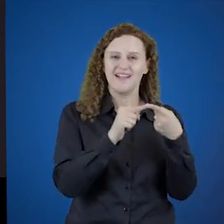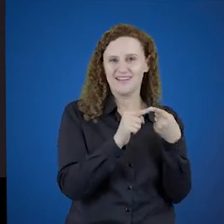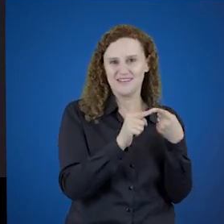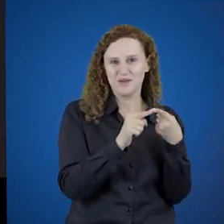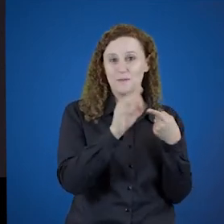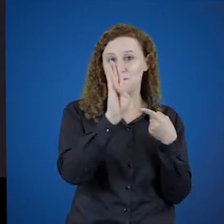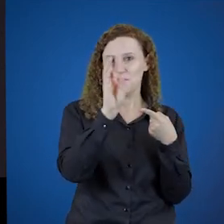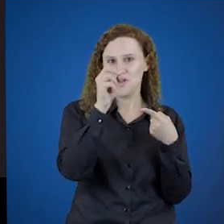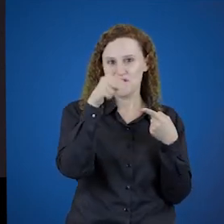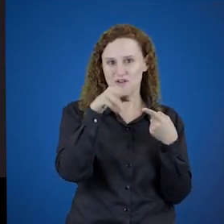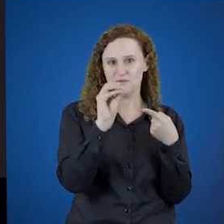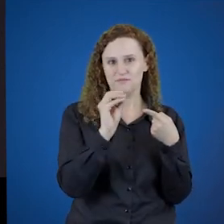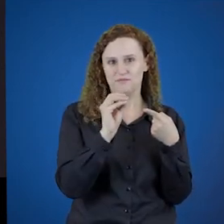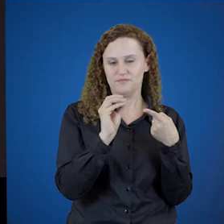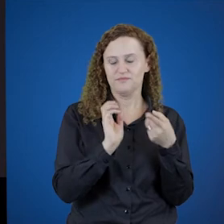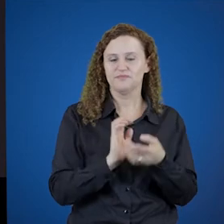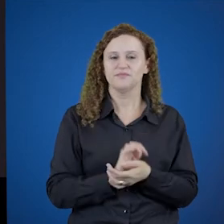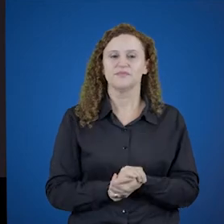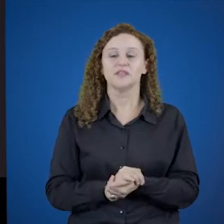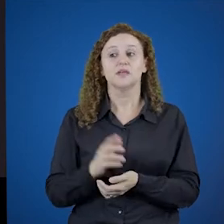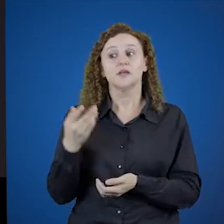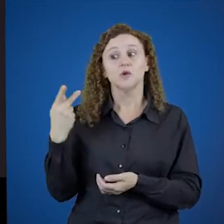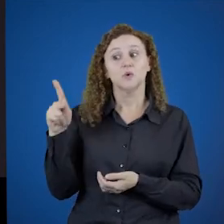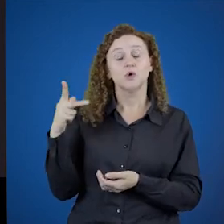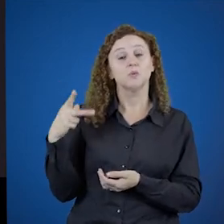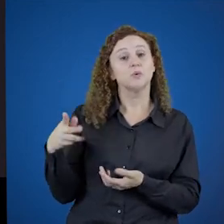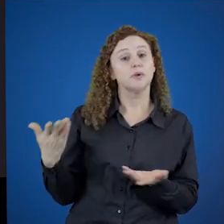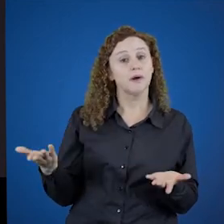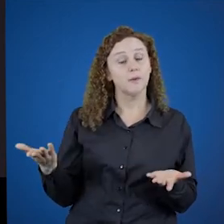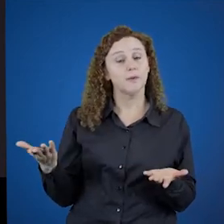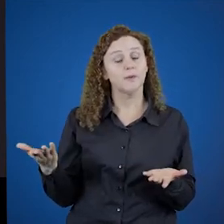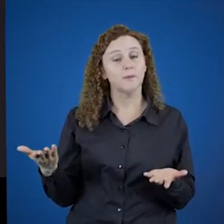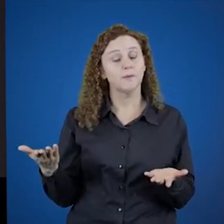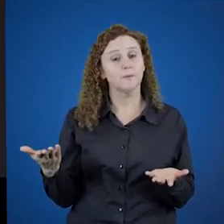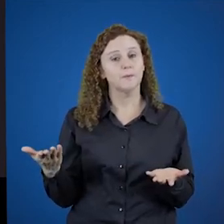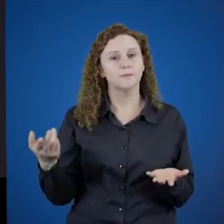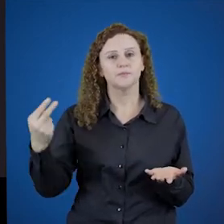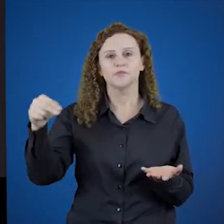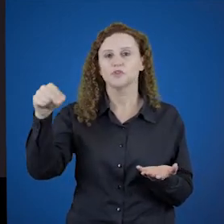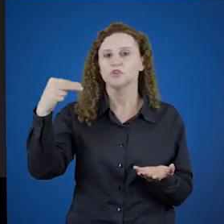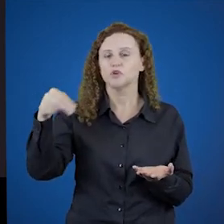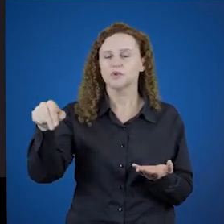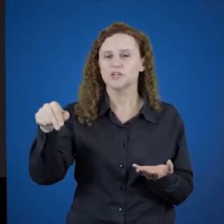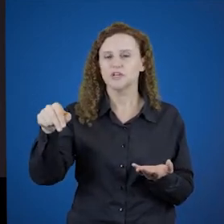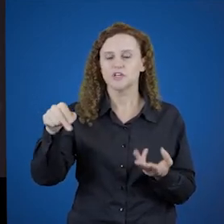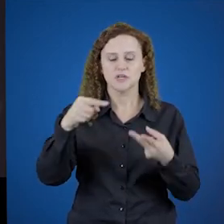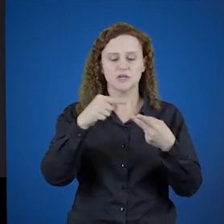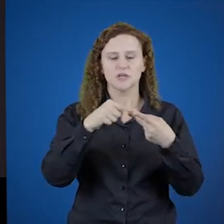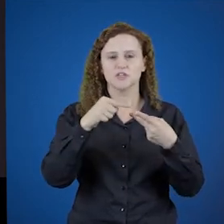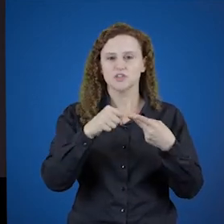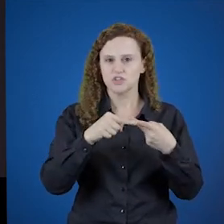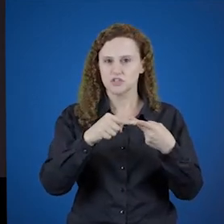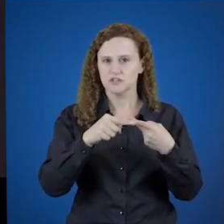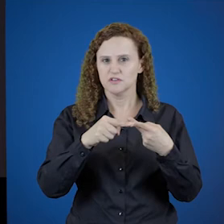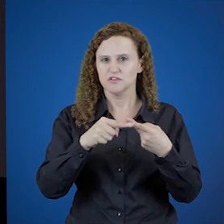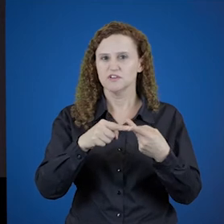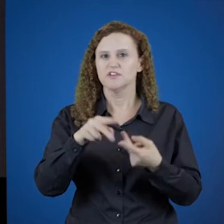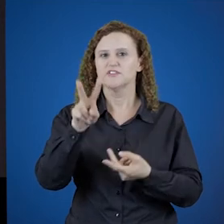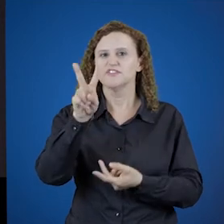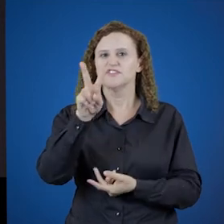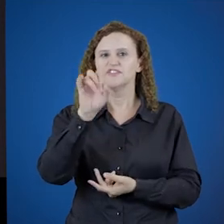no ablativo vindo bono no plural no nominativo plural